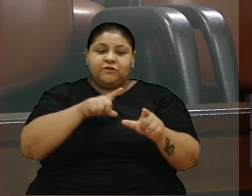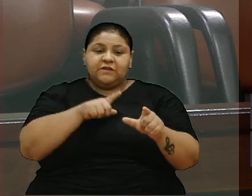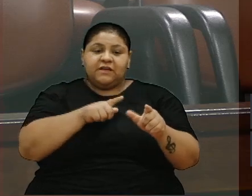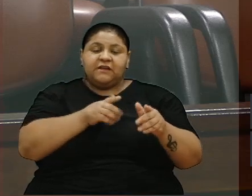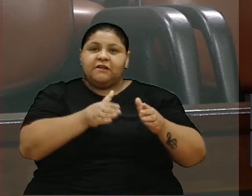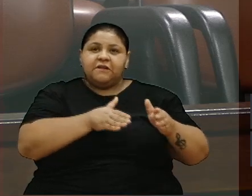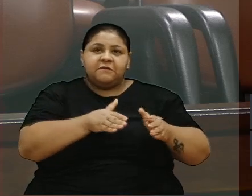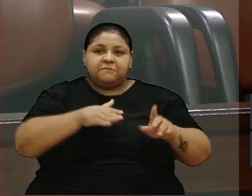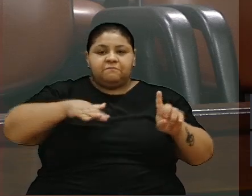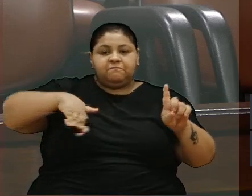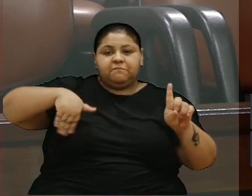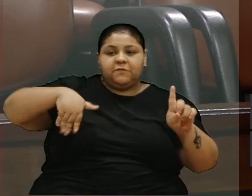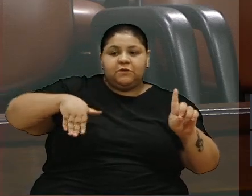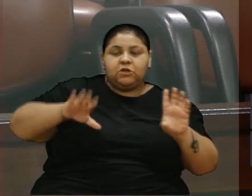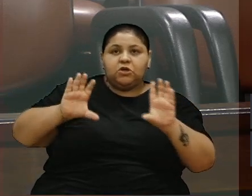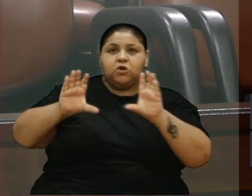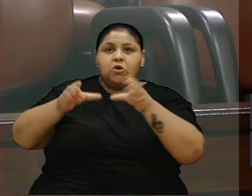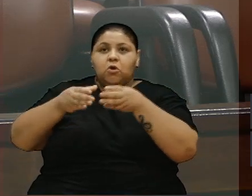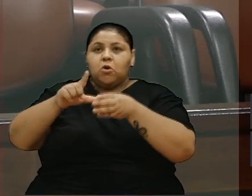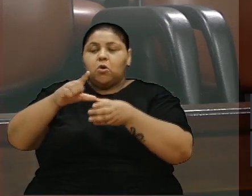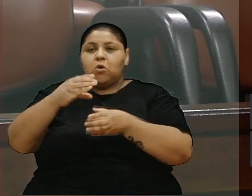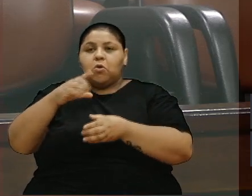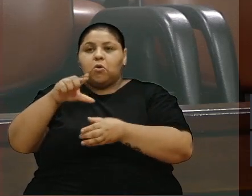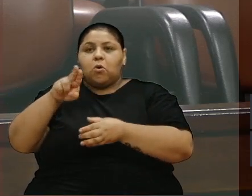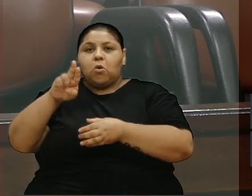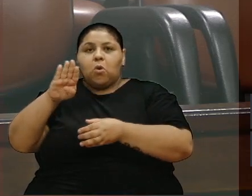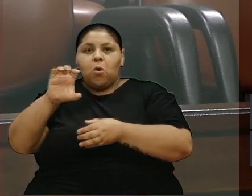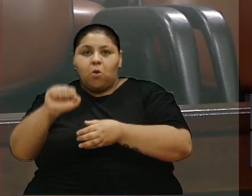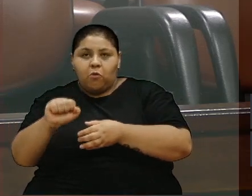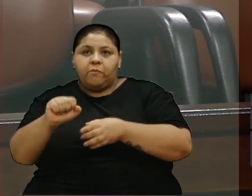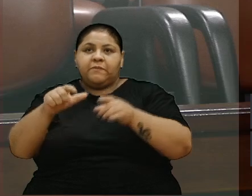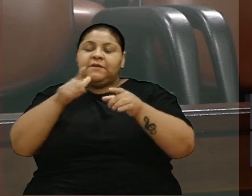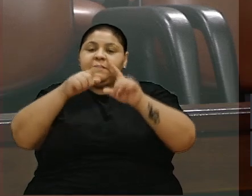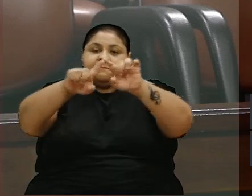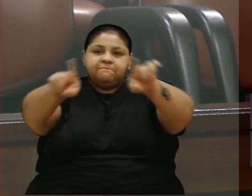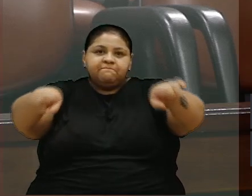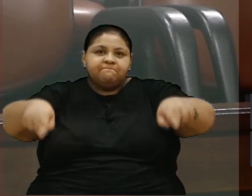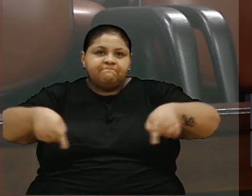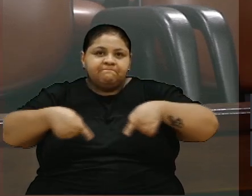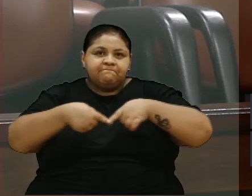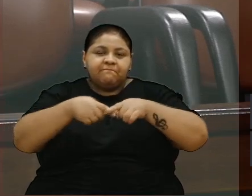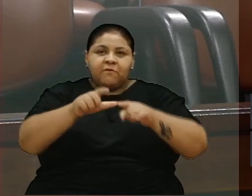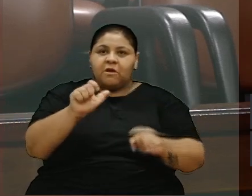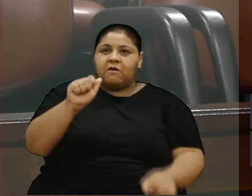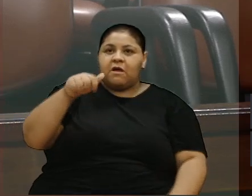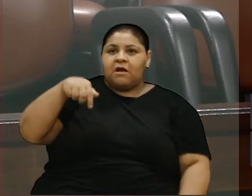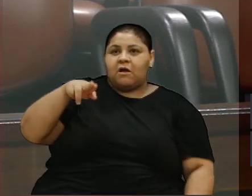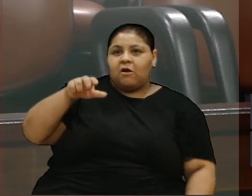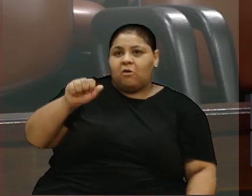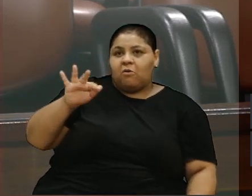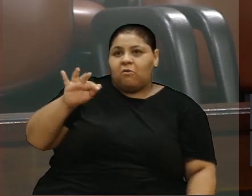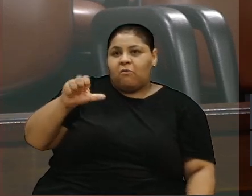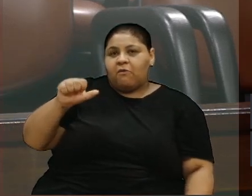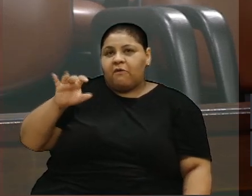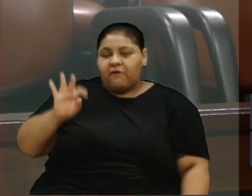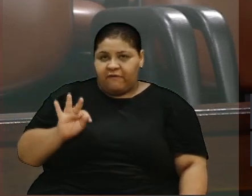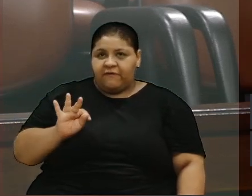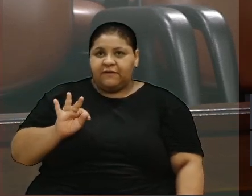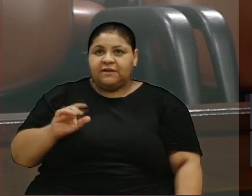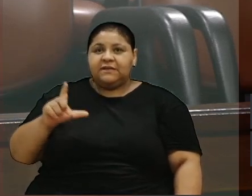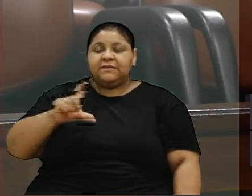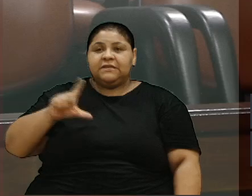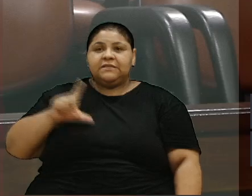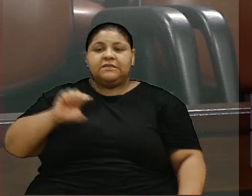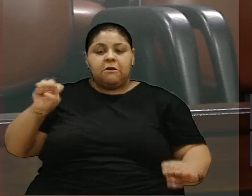às praias ou clubes com piscinas. O Aquafest vai além do entretenimento. O evento também tem um